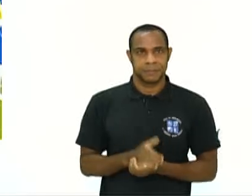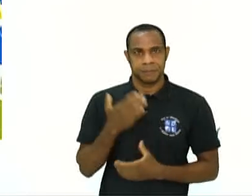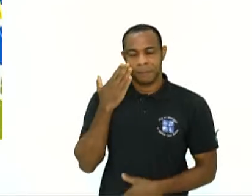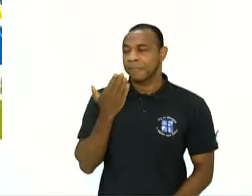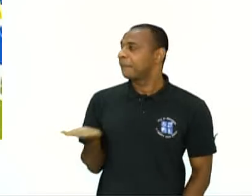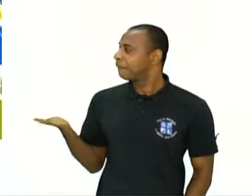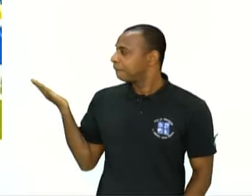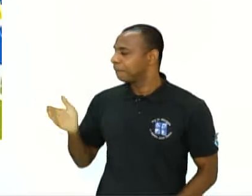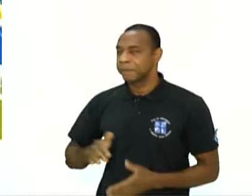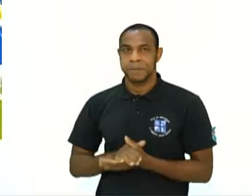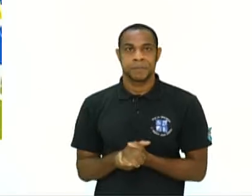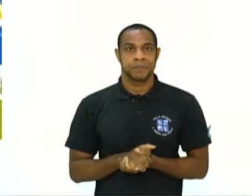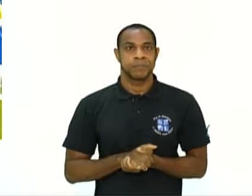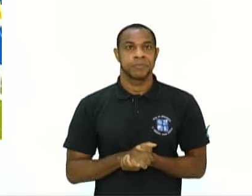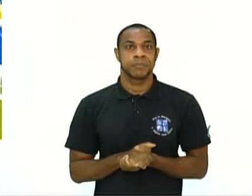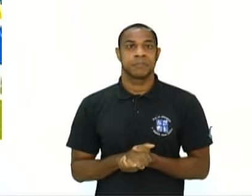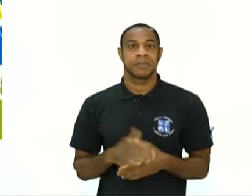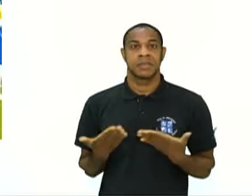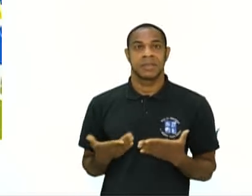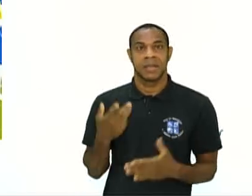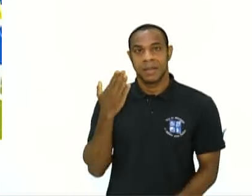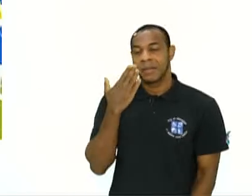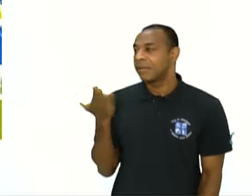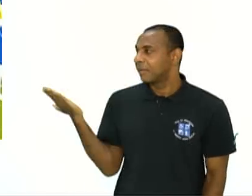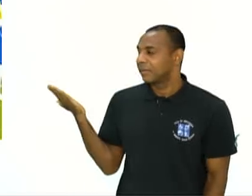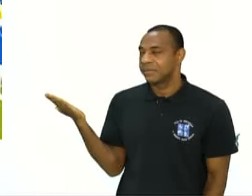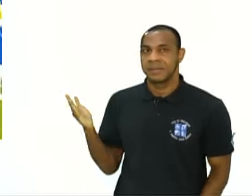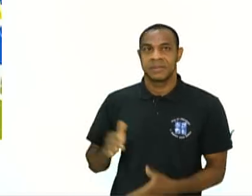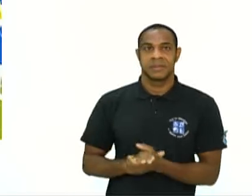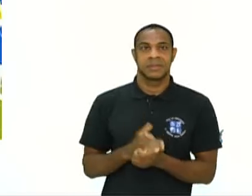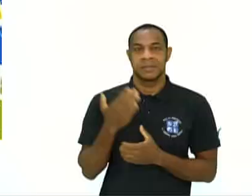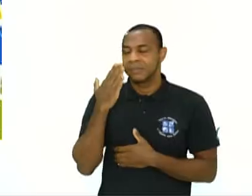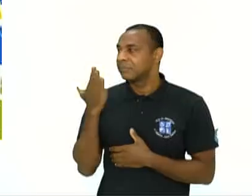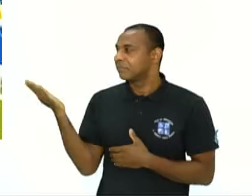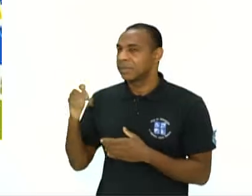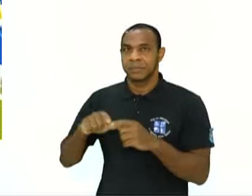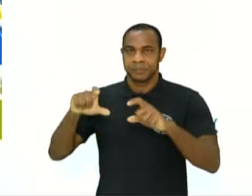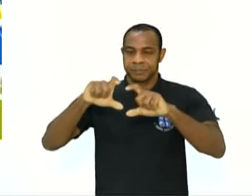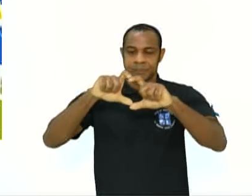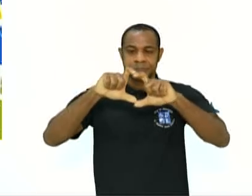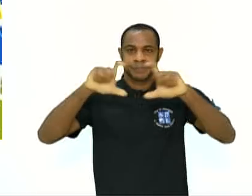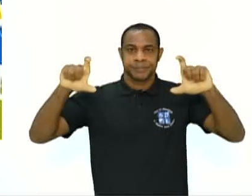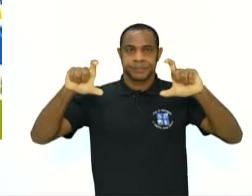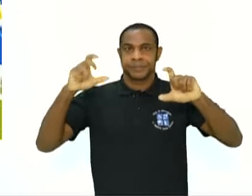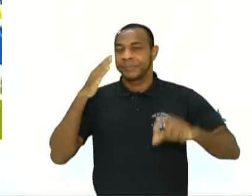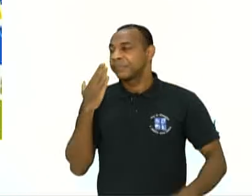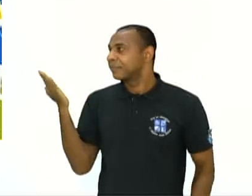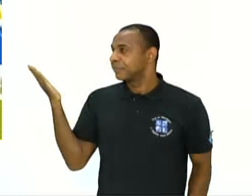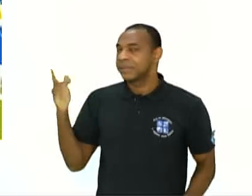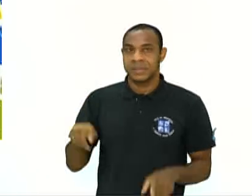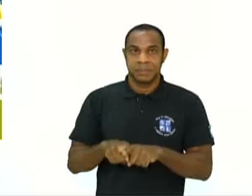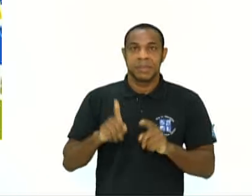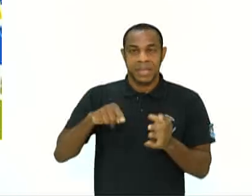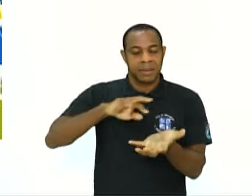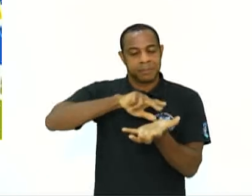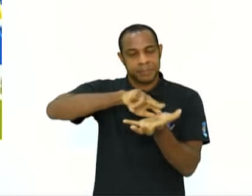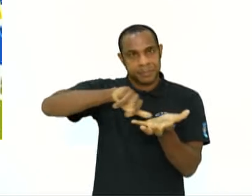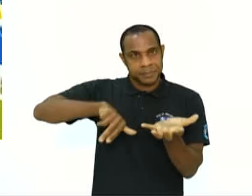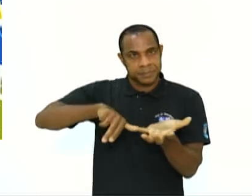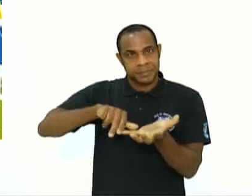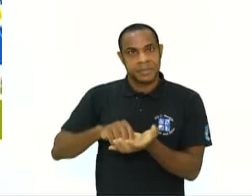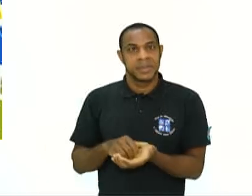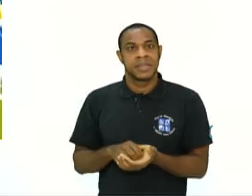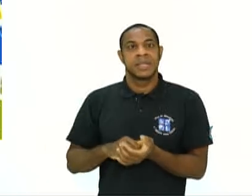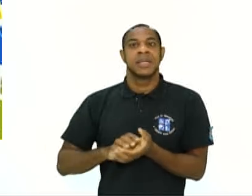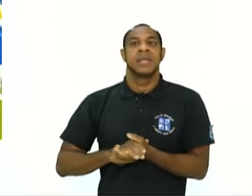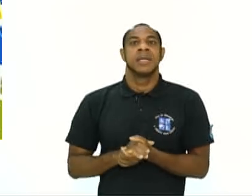Tem agora uma citação. Essa citação aqui também é sobre diversidade cultural. Quem fez essa citação foi